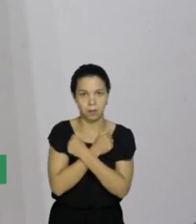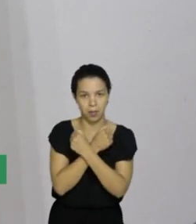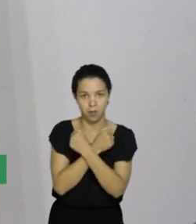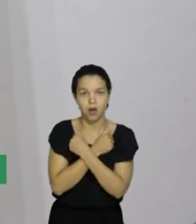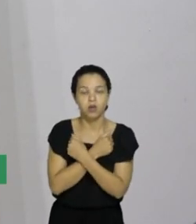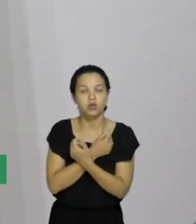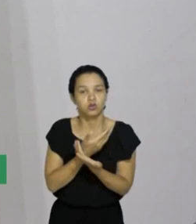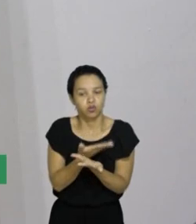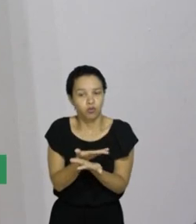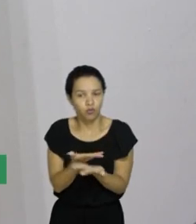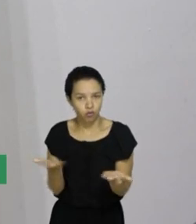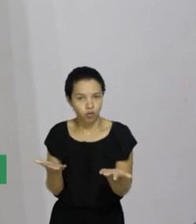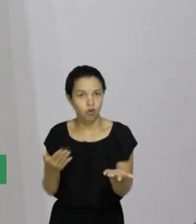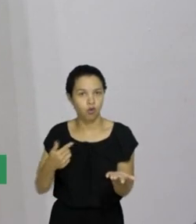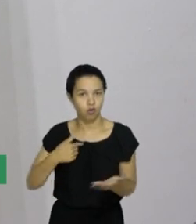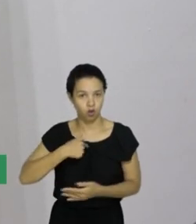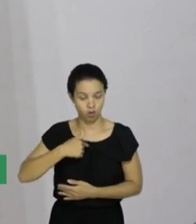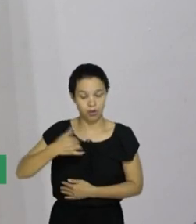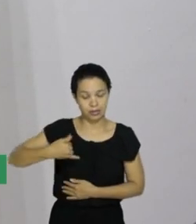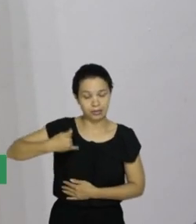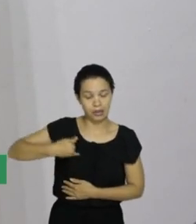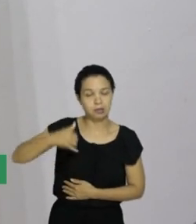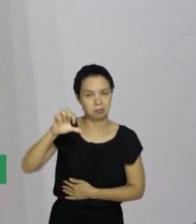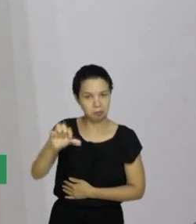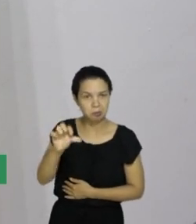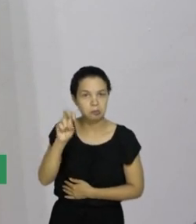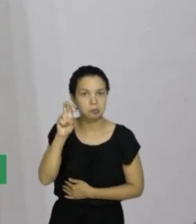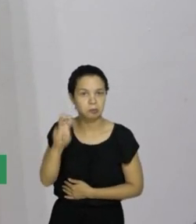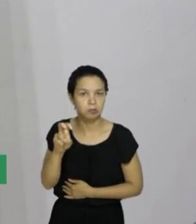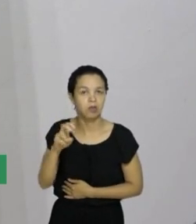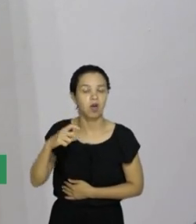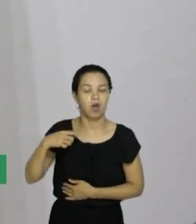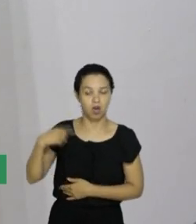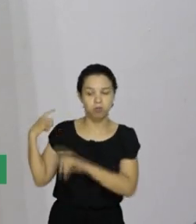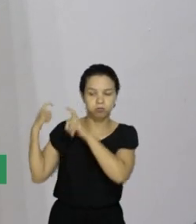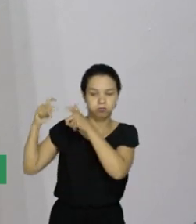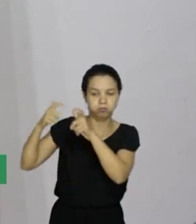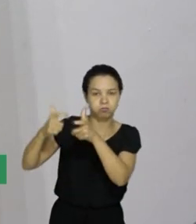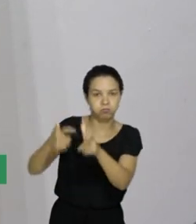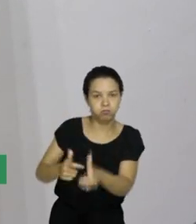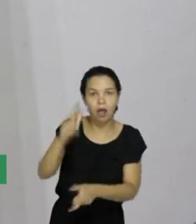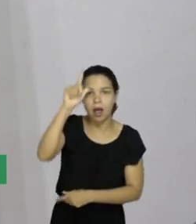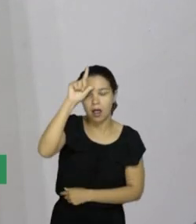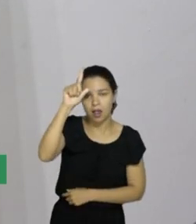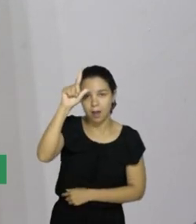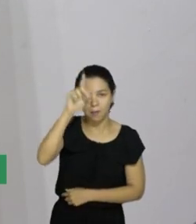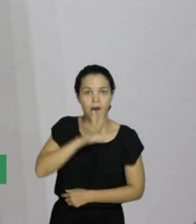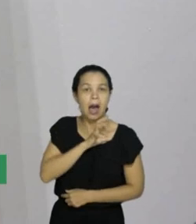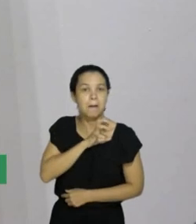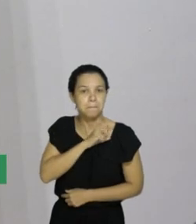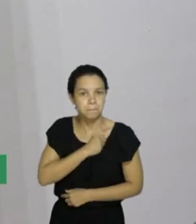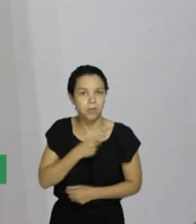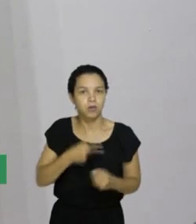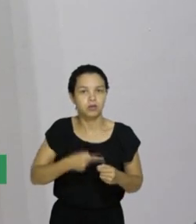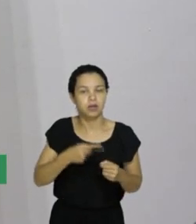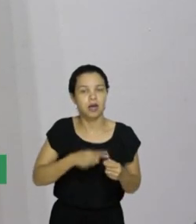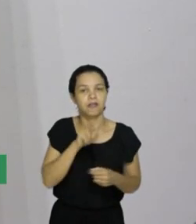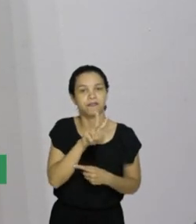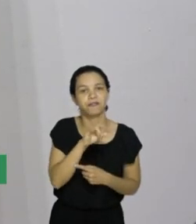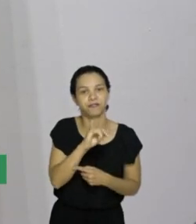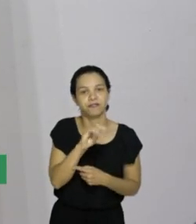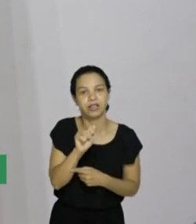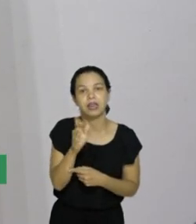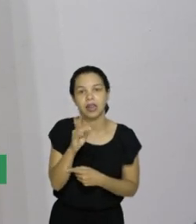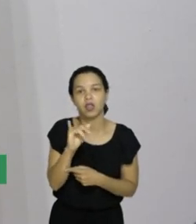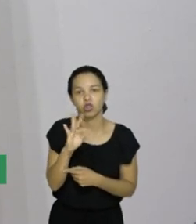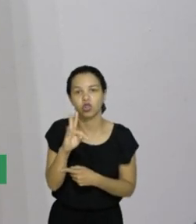um velho de 95 Anos descendente de alemão que é uma Vila Itoupava que encontrou nesse Hospital uma